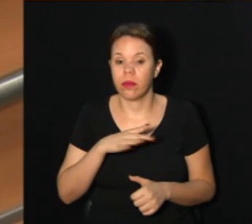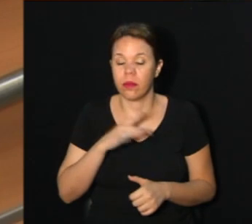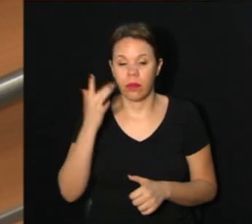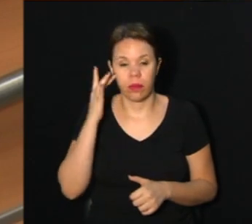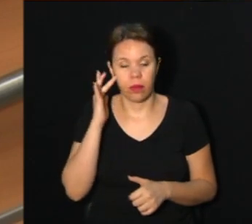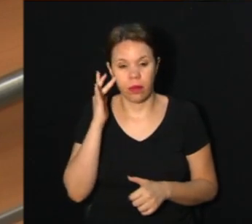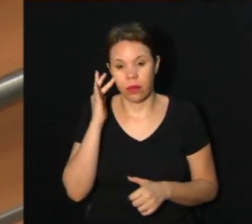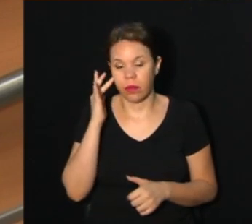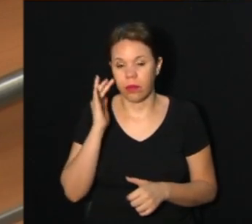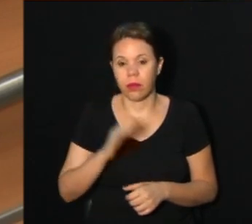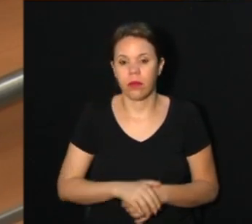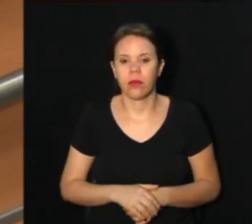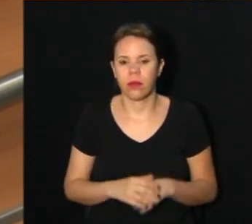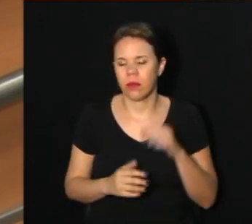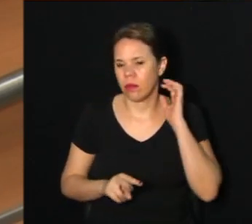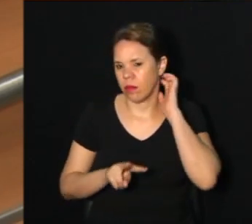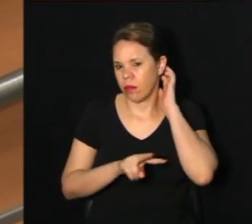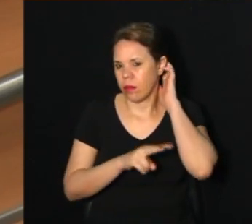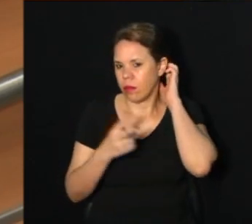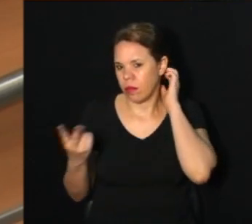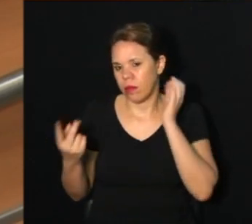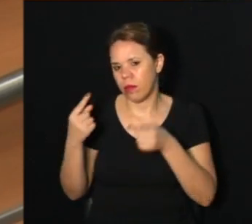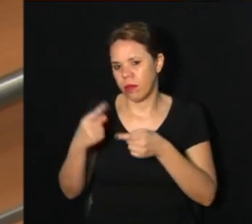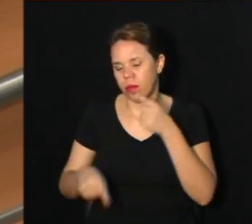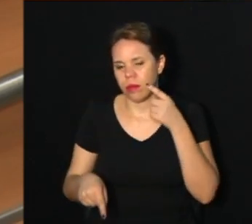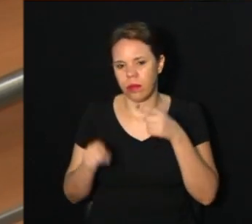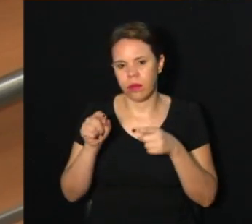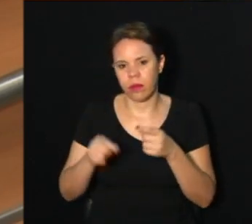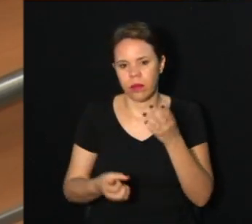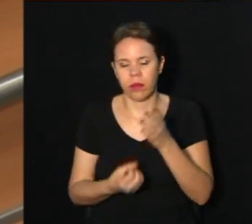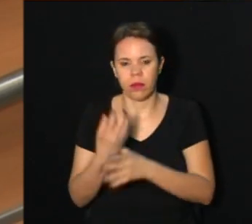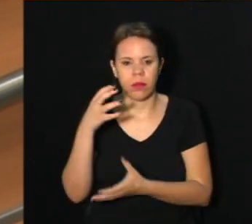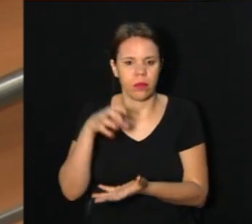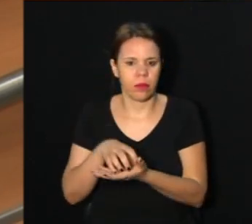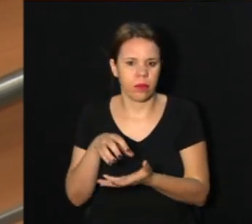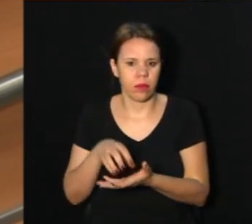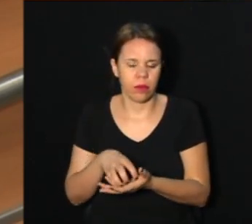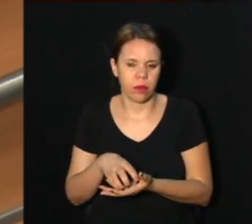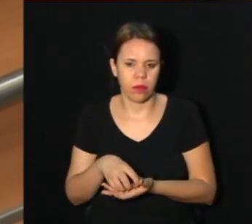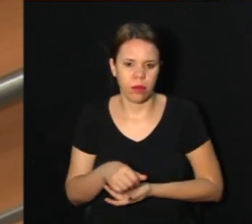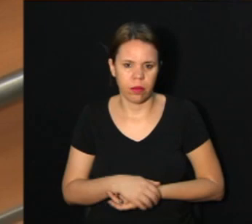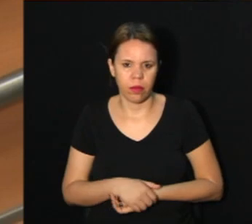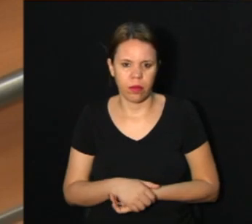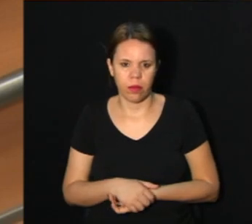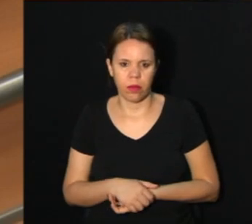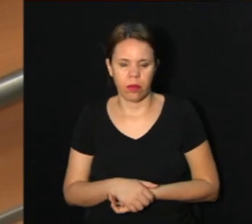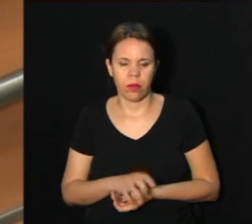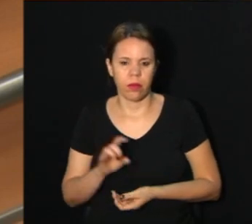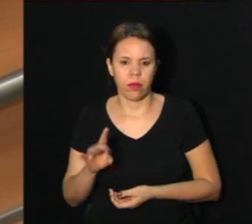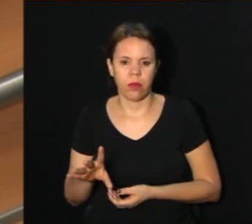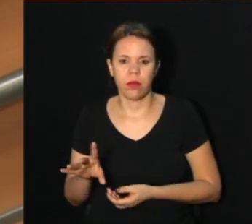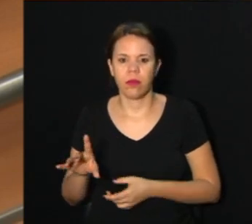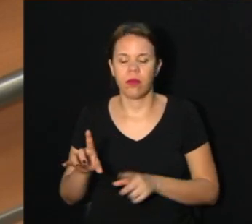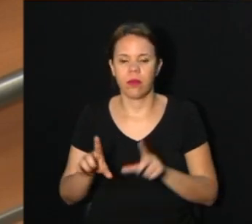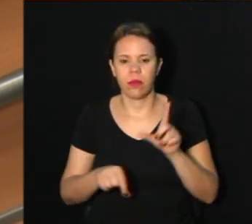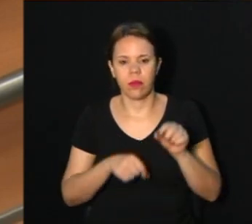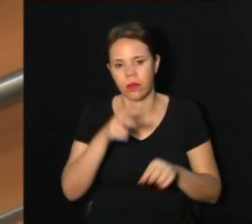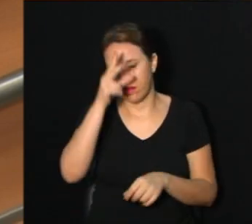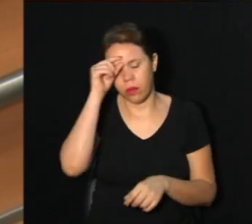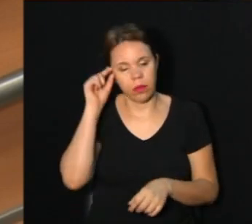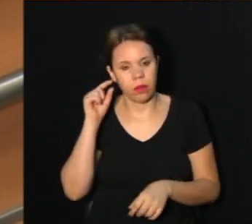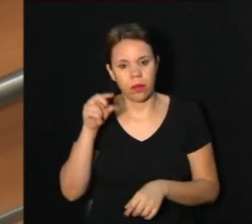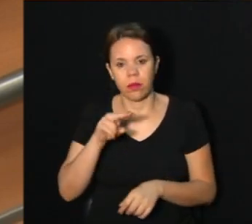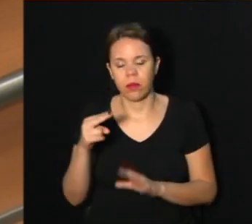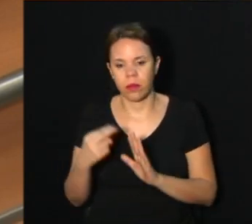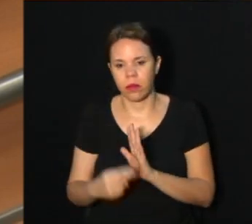totalmente contraditória a criação desse órgão, sendo que ele fica à mercê da escolha do prefeito para nomear os